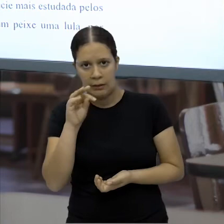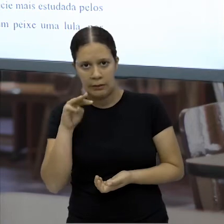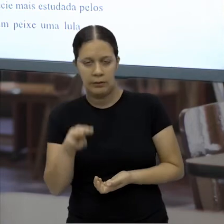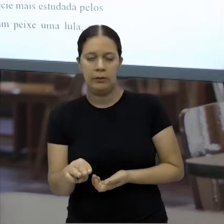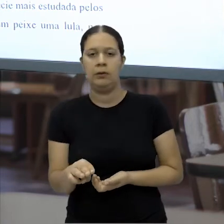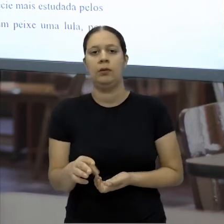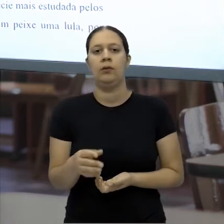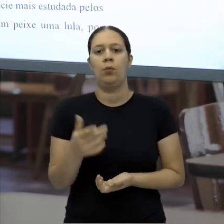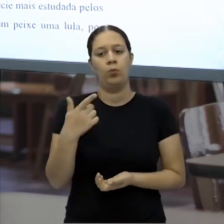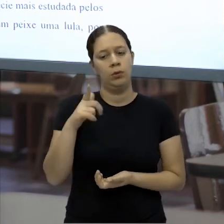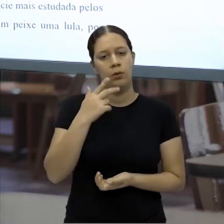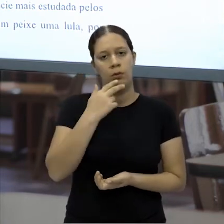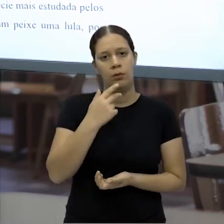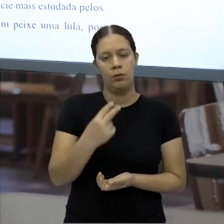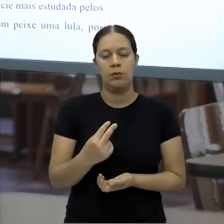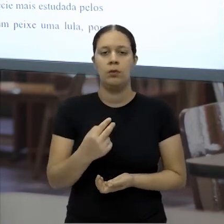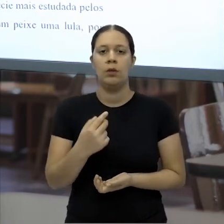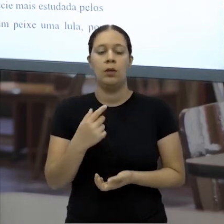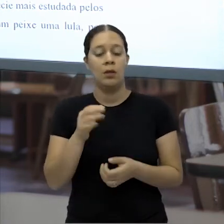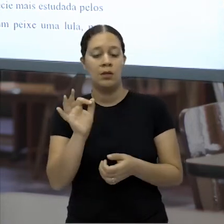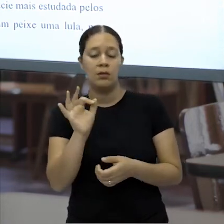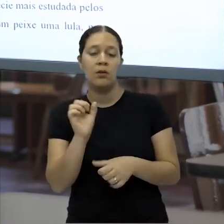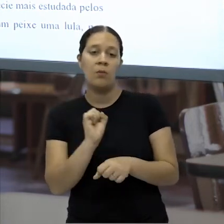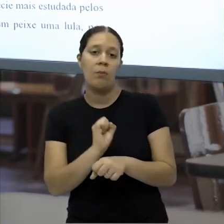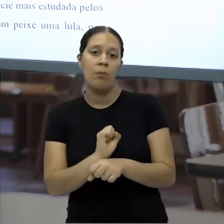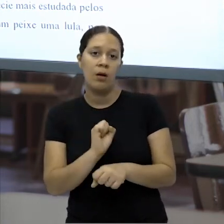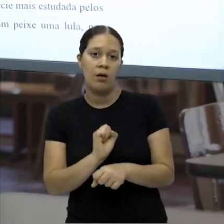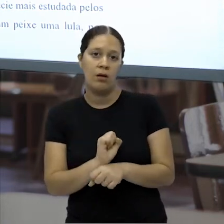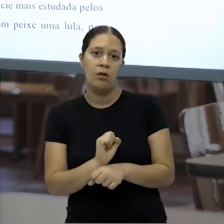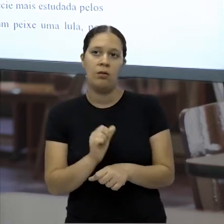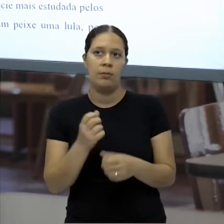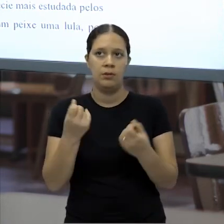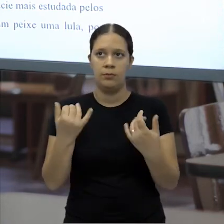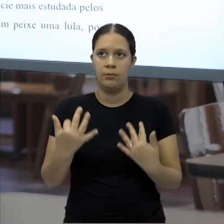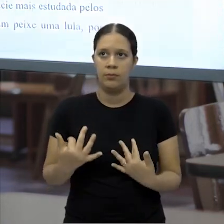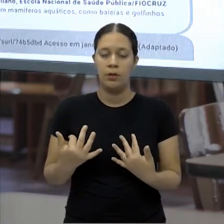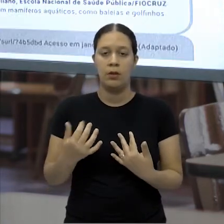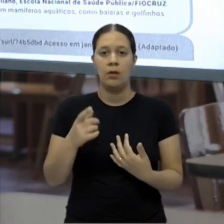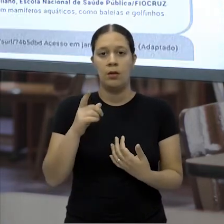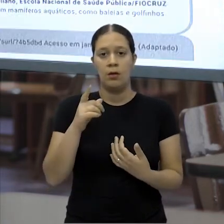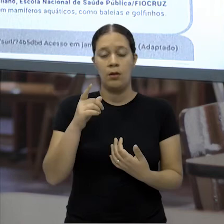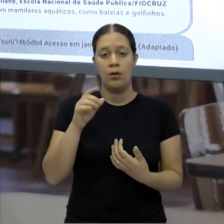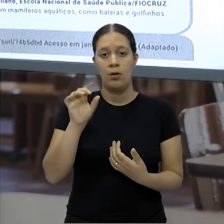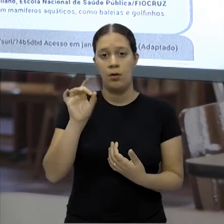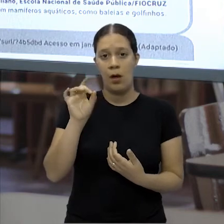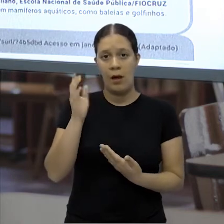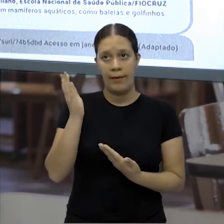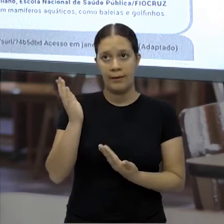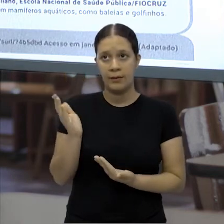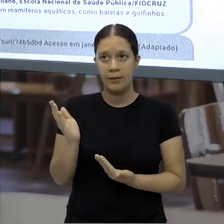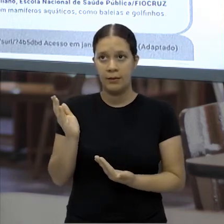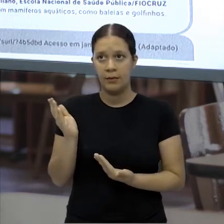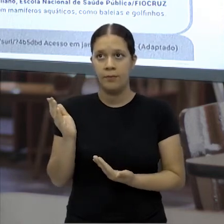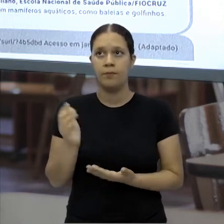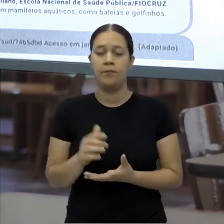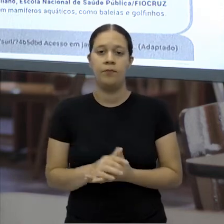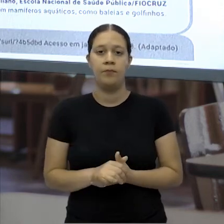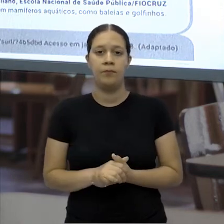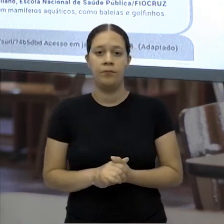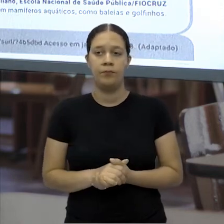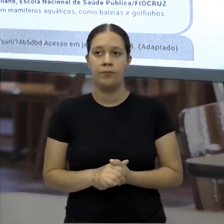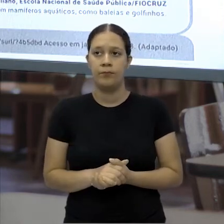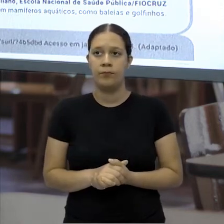palavras difíceis e não param para explicar as coisas que foram ditas. E aqui, em apenas um